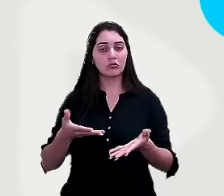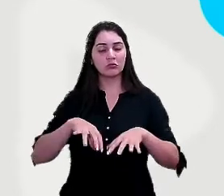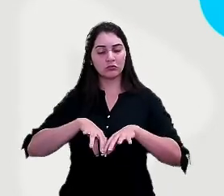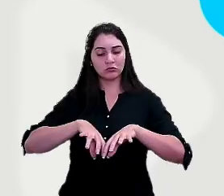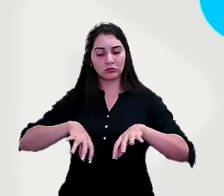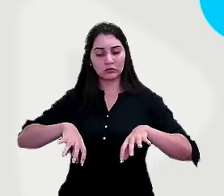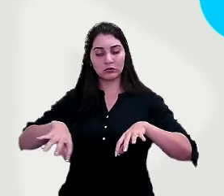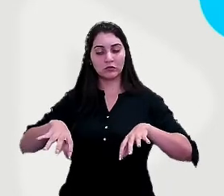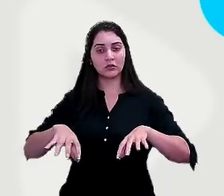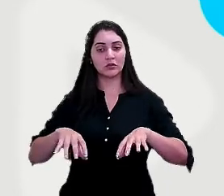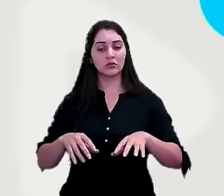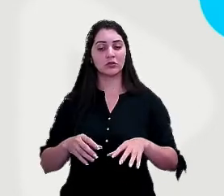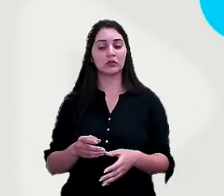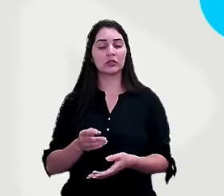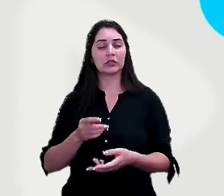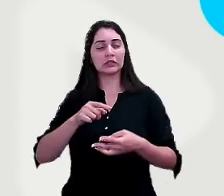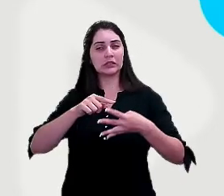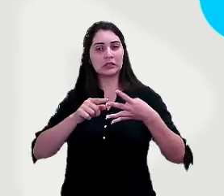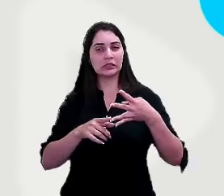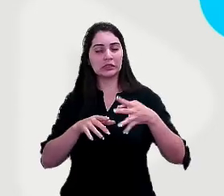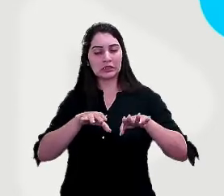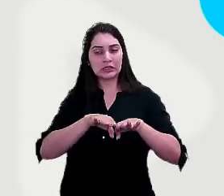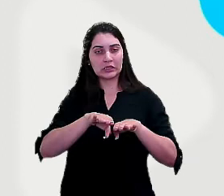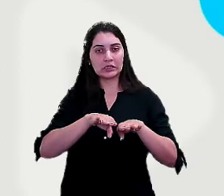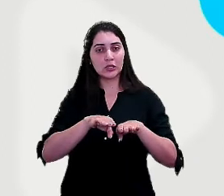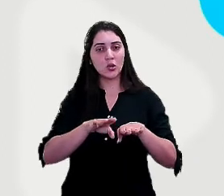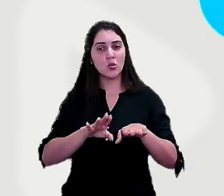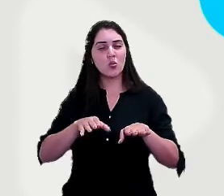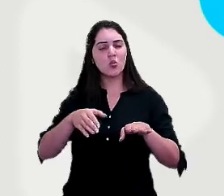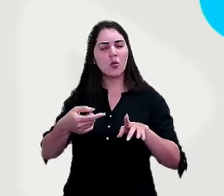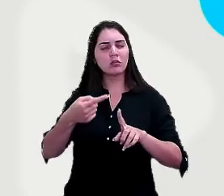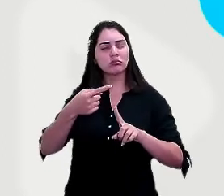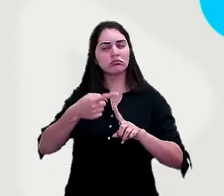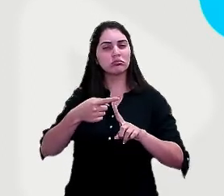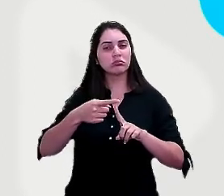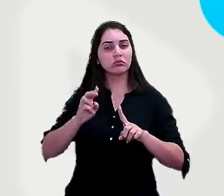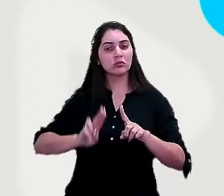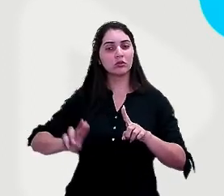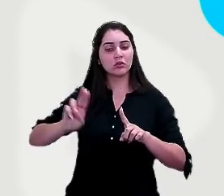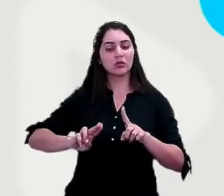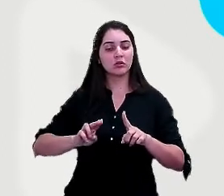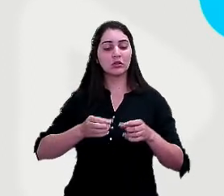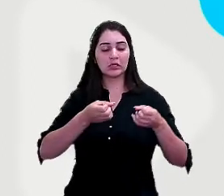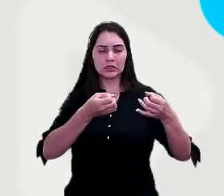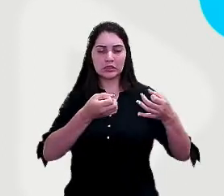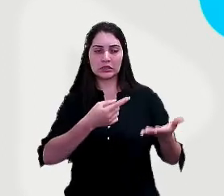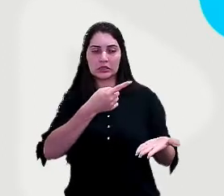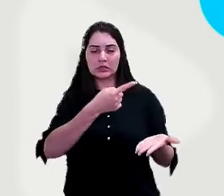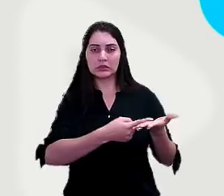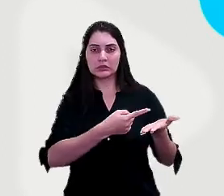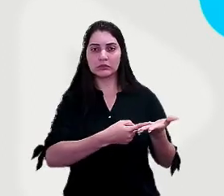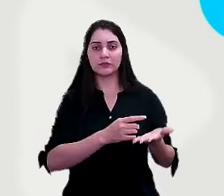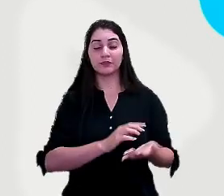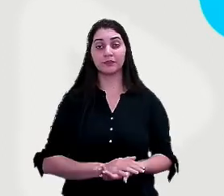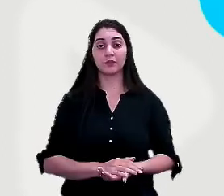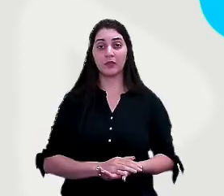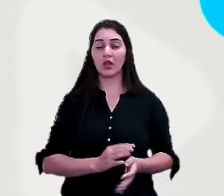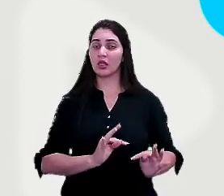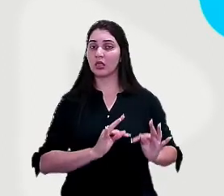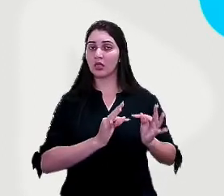divididos em várias placas tectônicas. Quais os argumentos utilizados para confirmar essa teoria, né, que